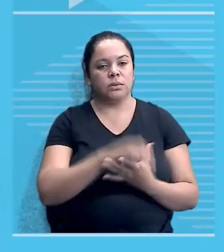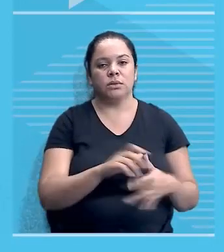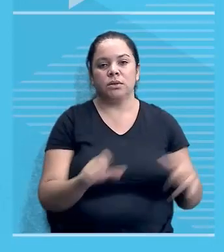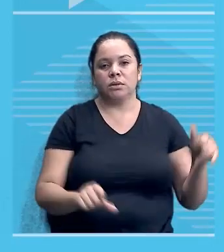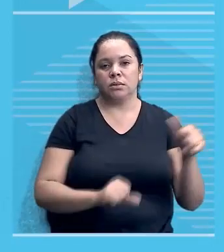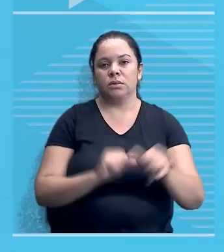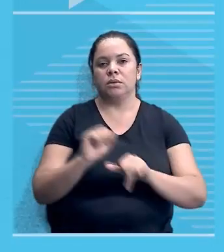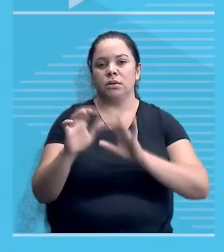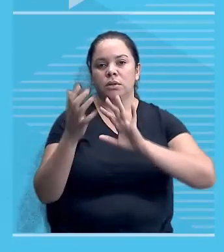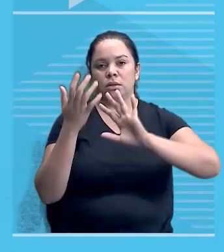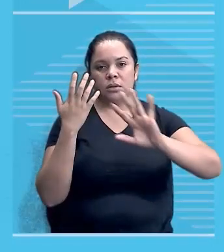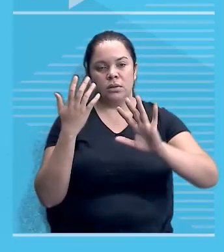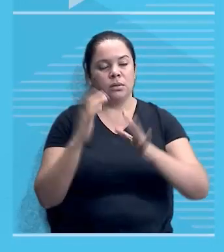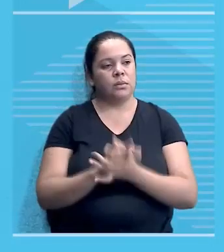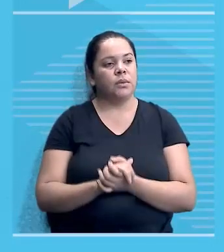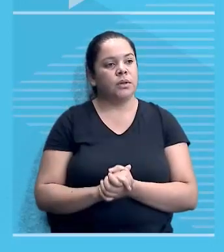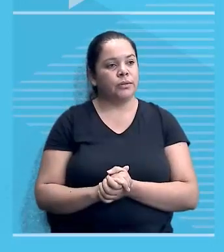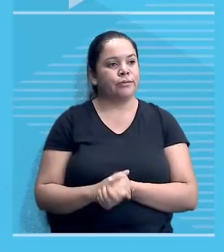Essa